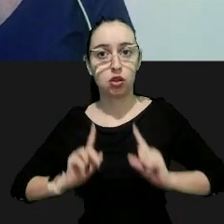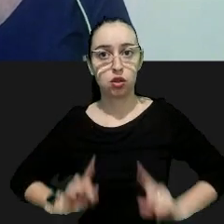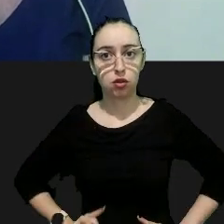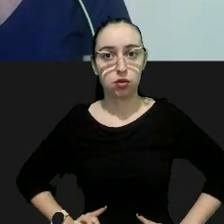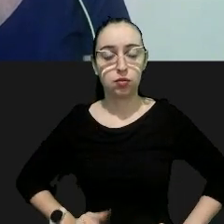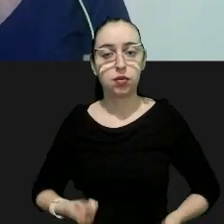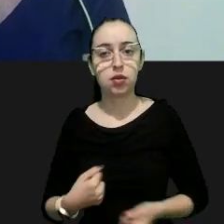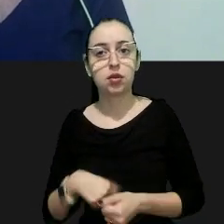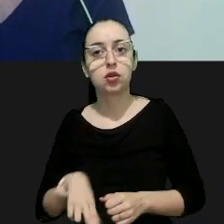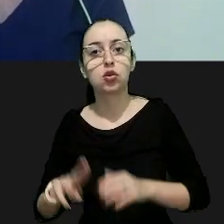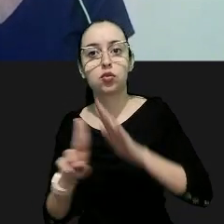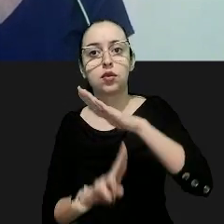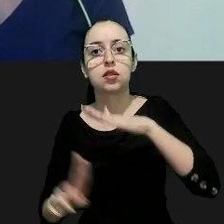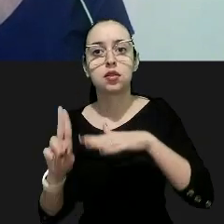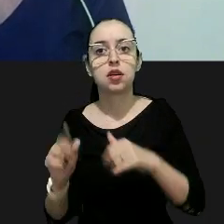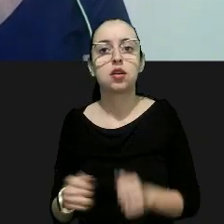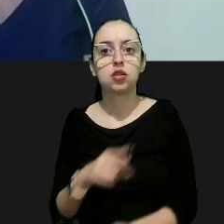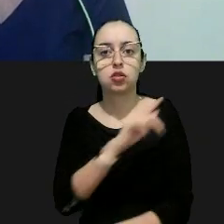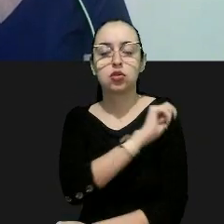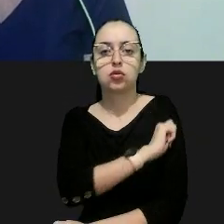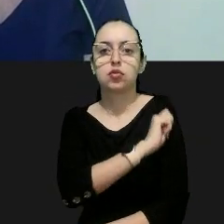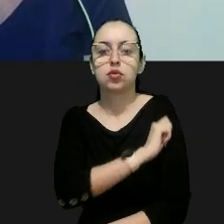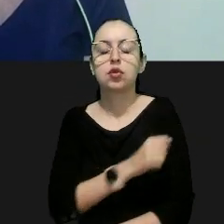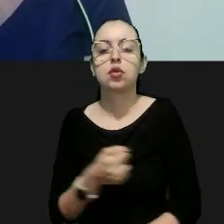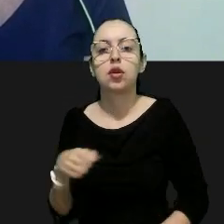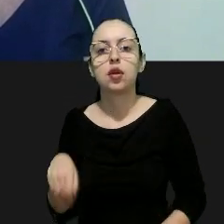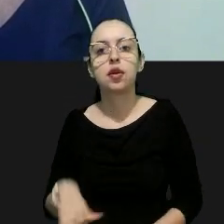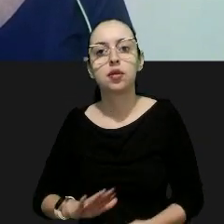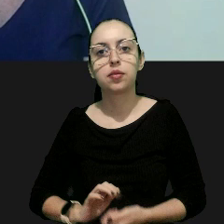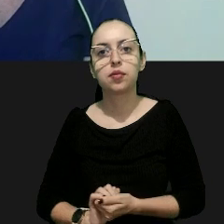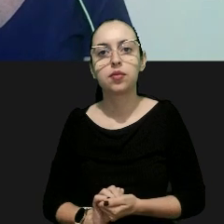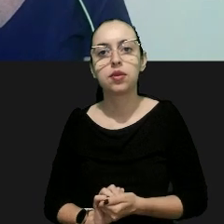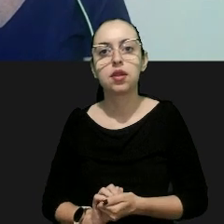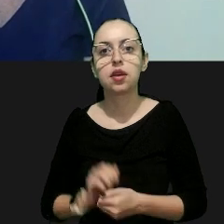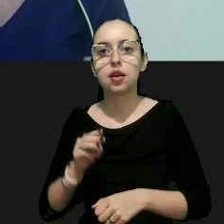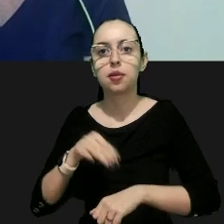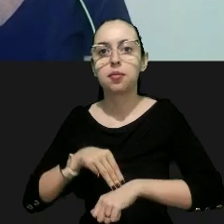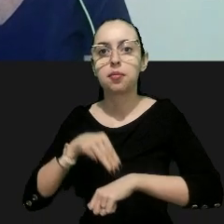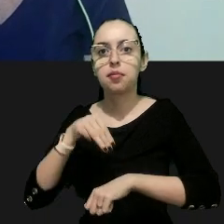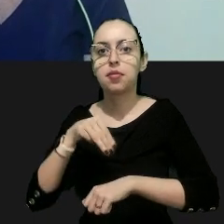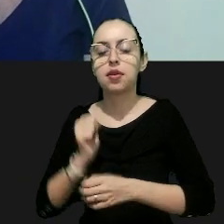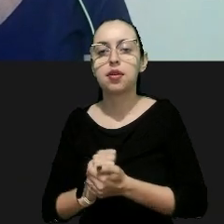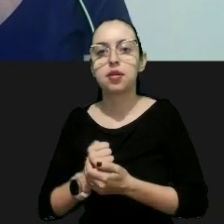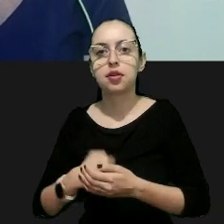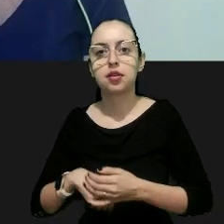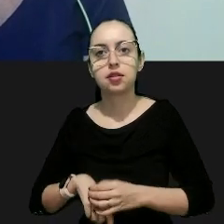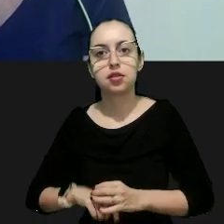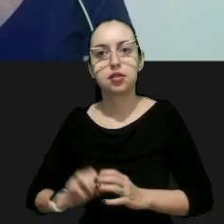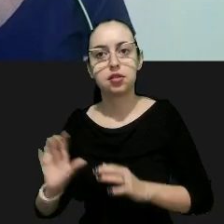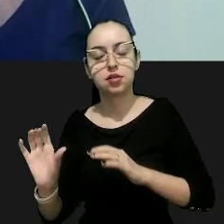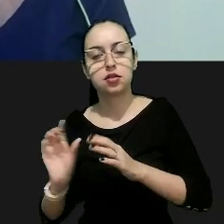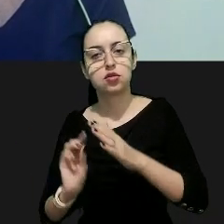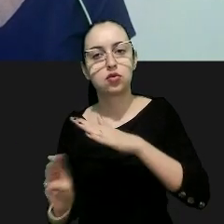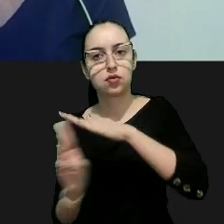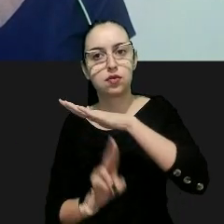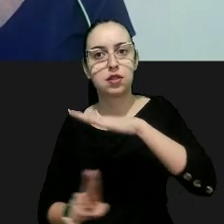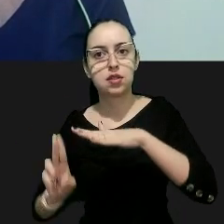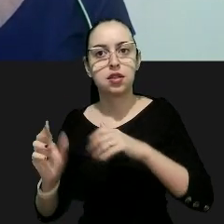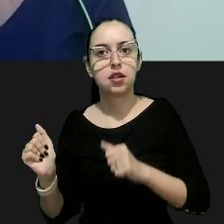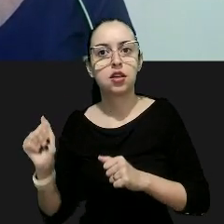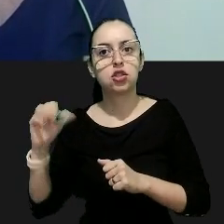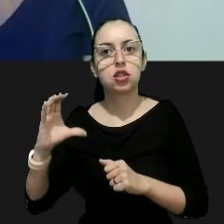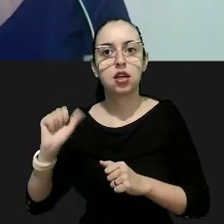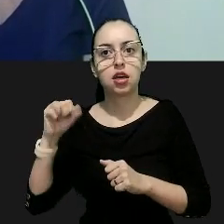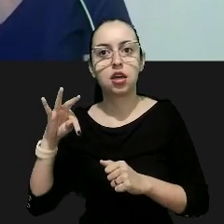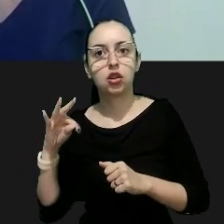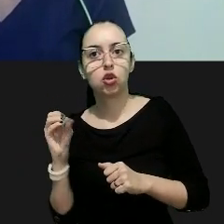pelo Museu Nacional da Universidade Federal do Rio de Janeiro, a UFRJ. Ela é mestre em educação pela Pontifícia Universidade Católica do